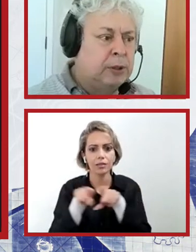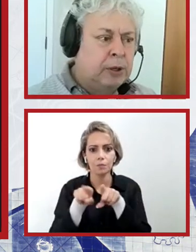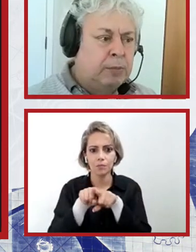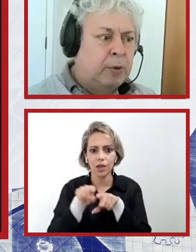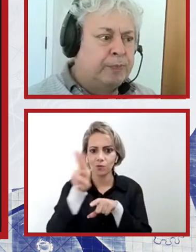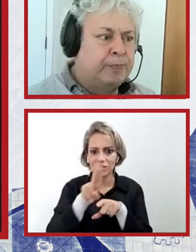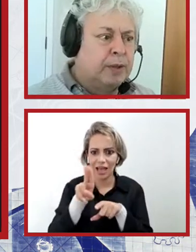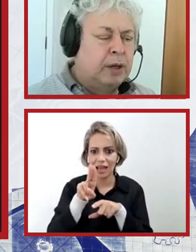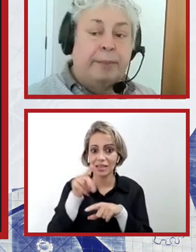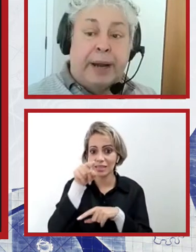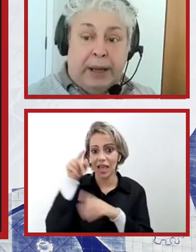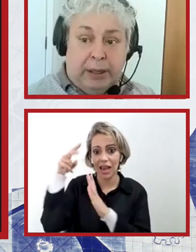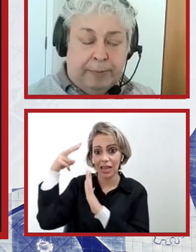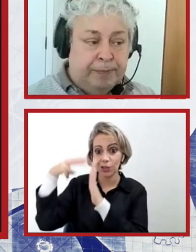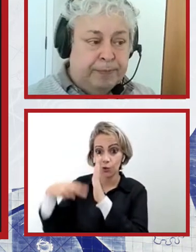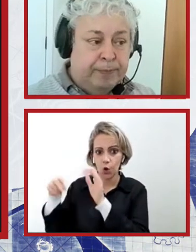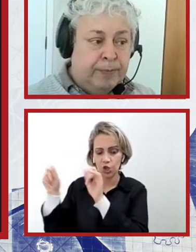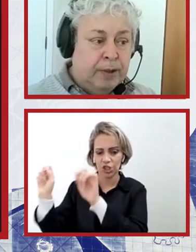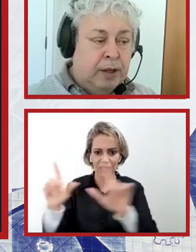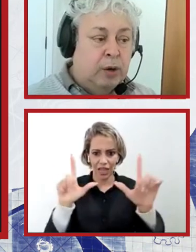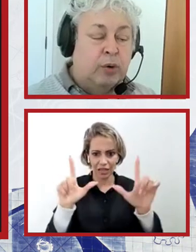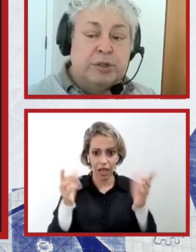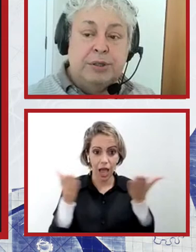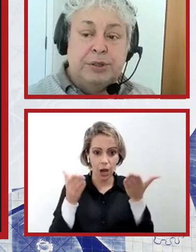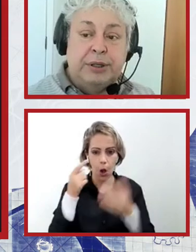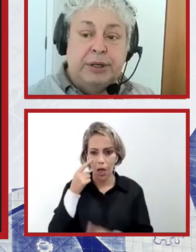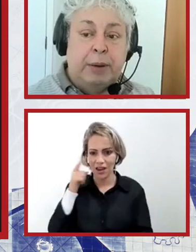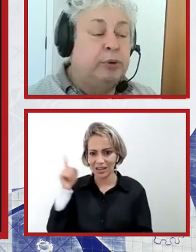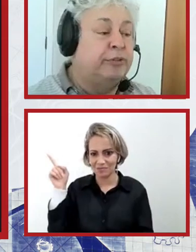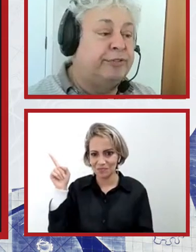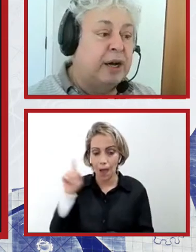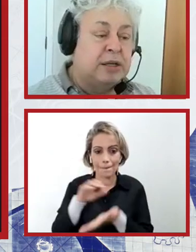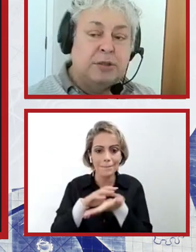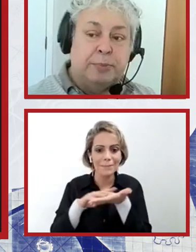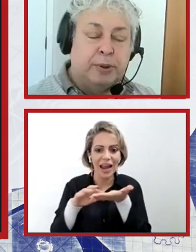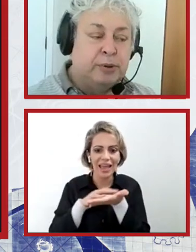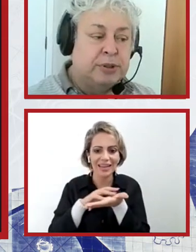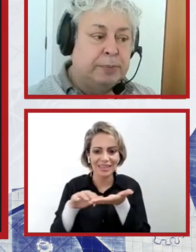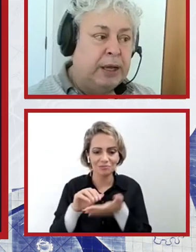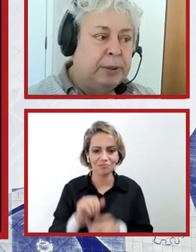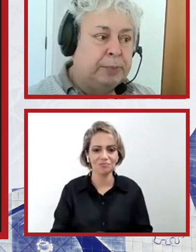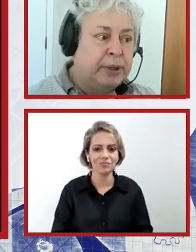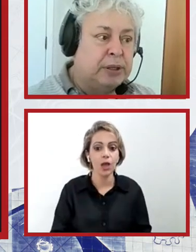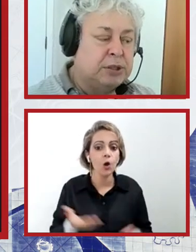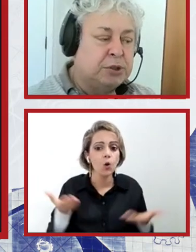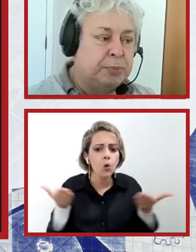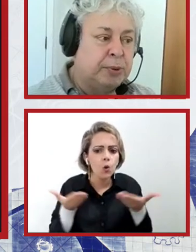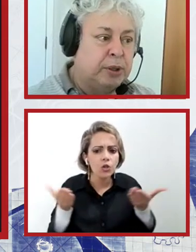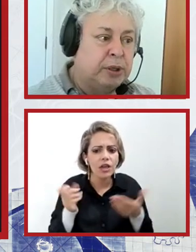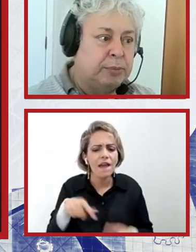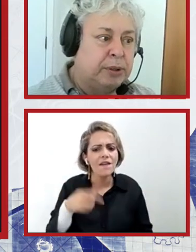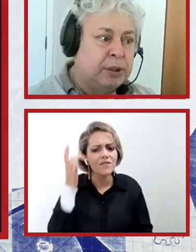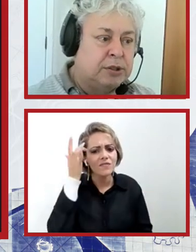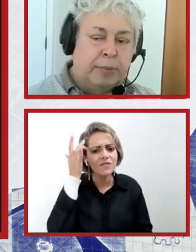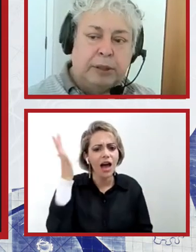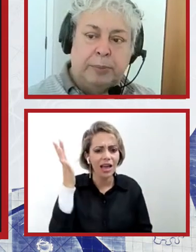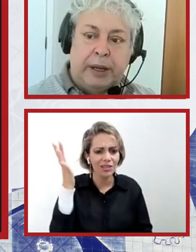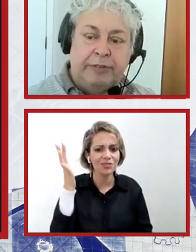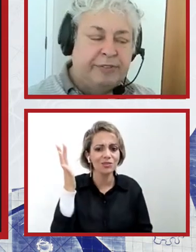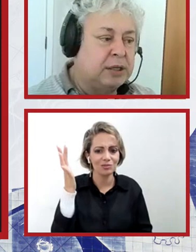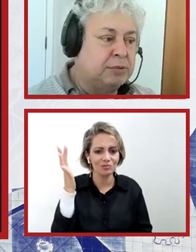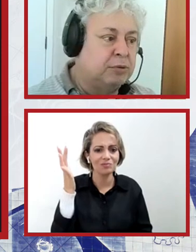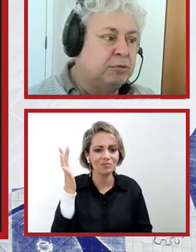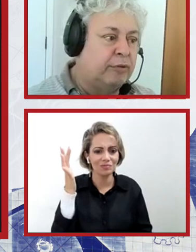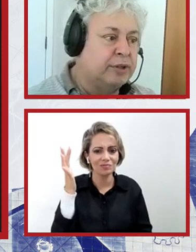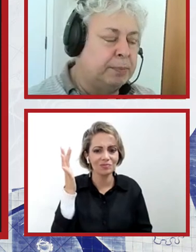Tá? Bom, braille. Hoje em dia é muito fácil produzir braille porque existe um programa